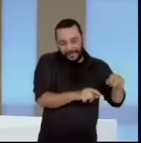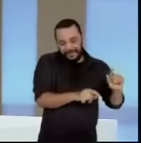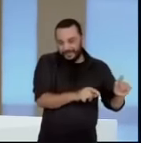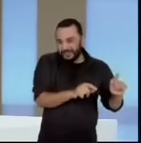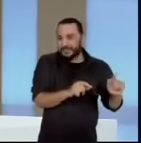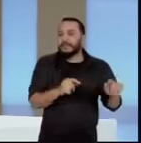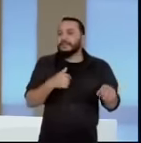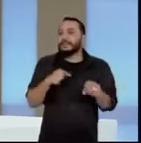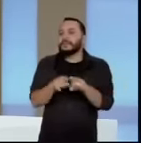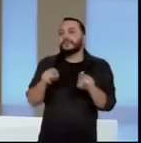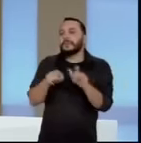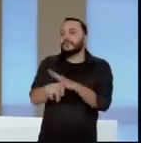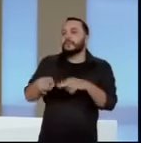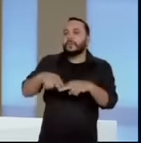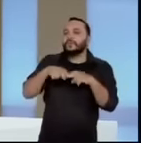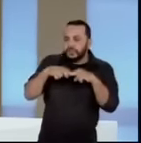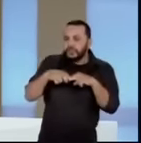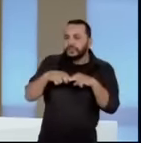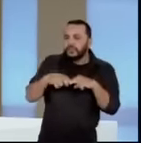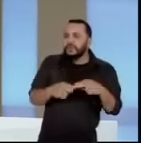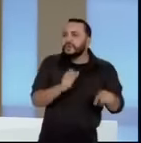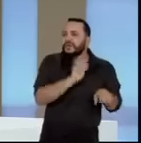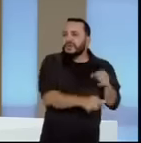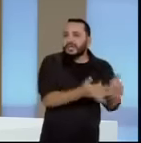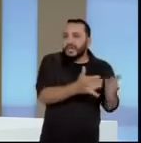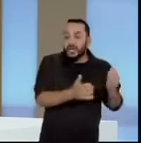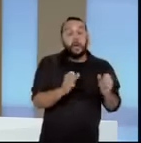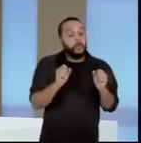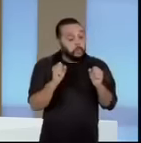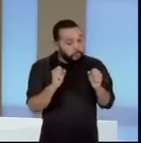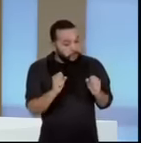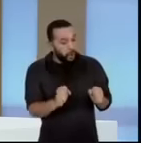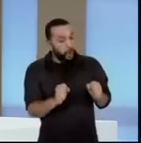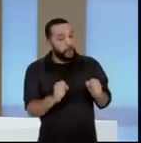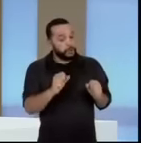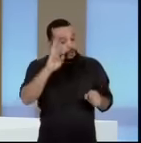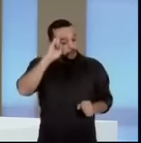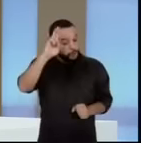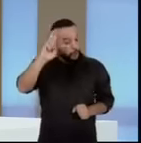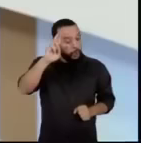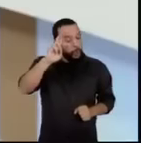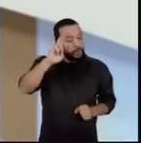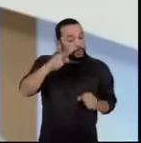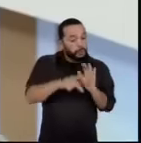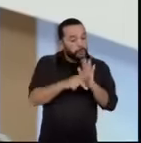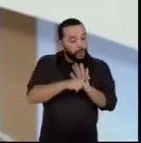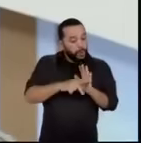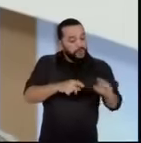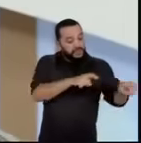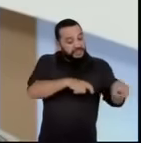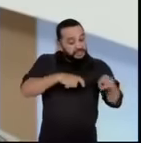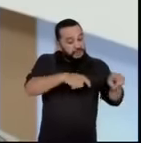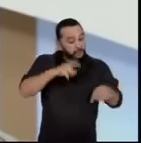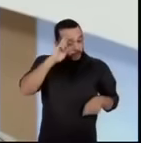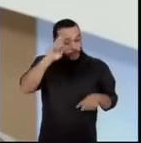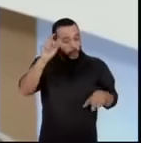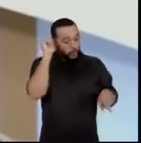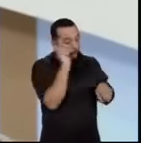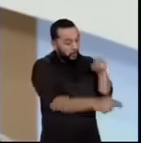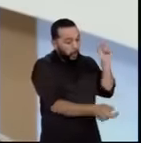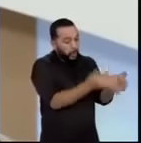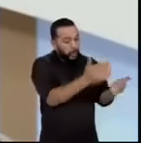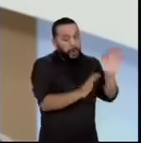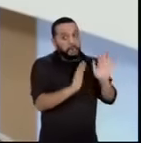né? Pode ser fazendeiro, pode, todo mundo é suspeito, mas a maior suspeita vem de ONGs. E ele disse que tem um